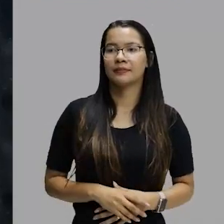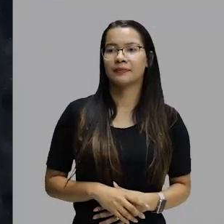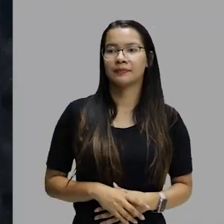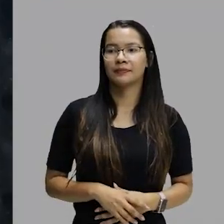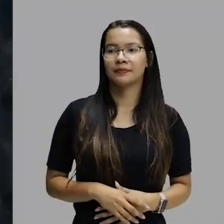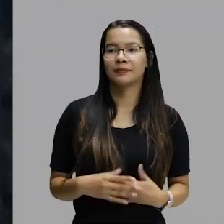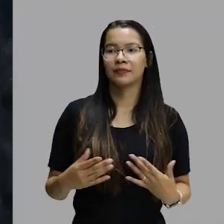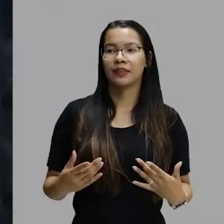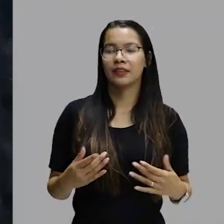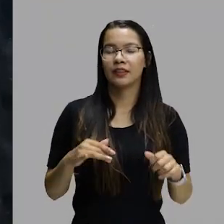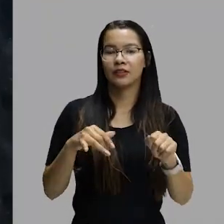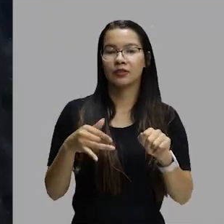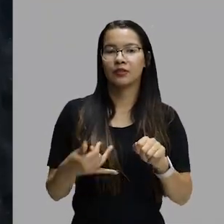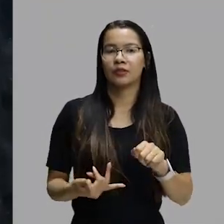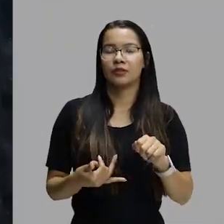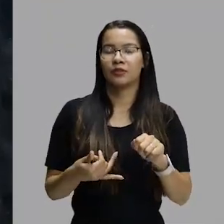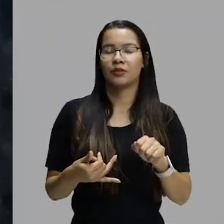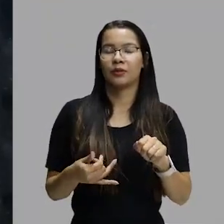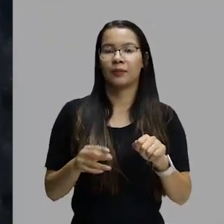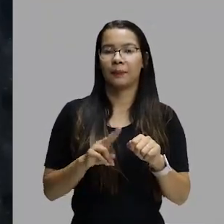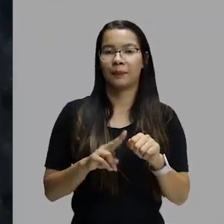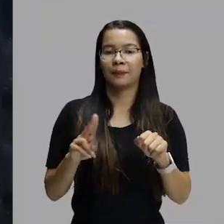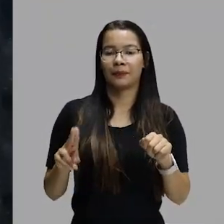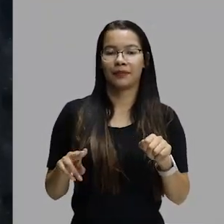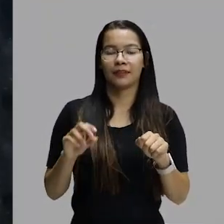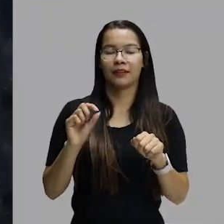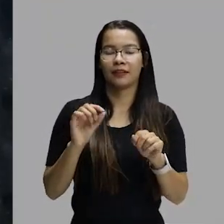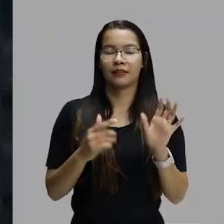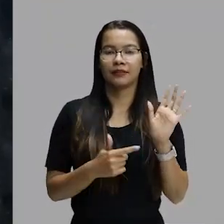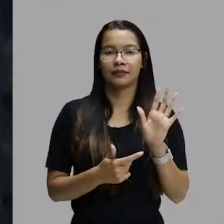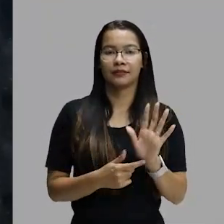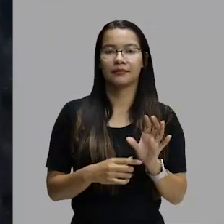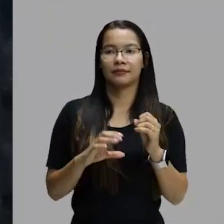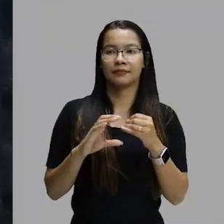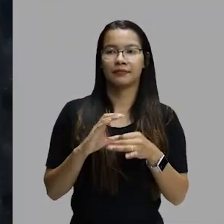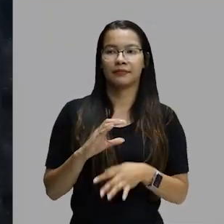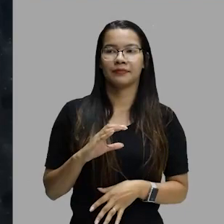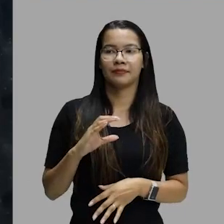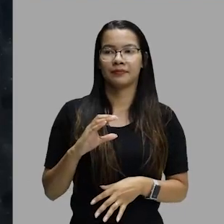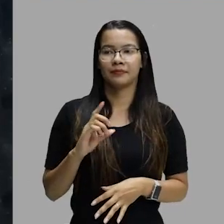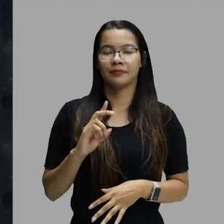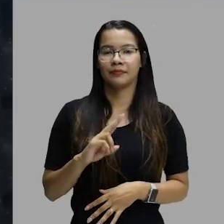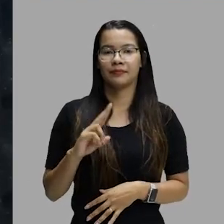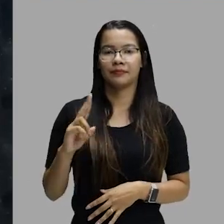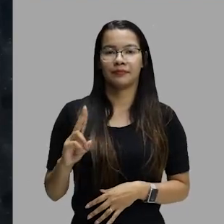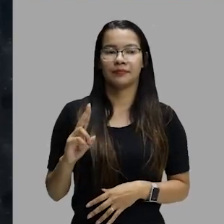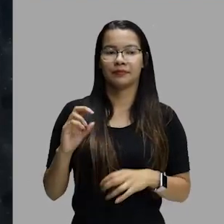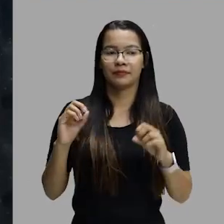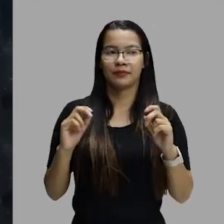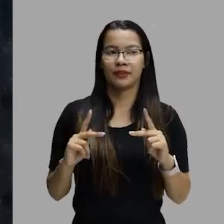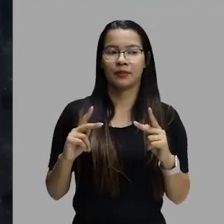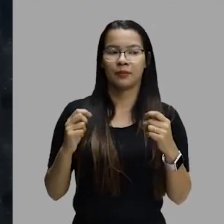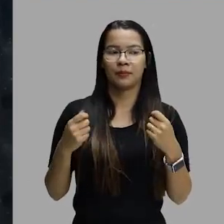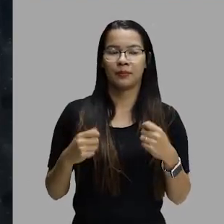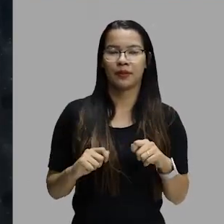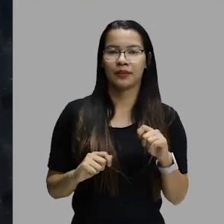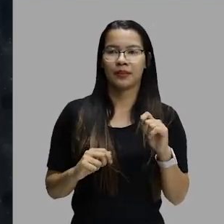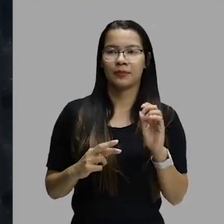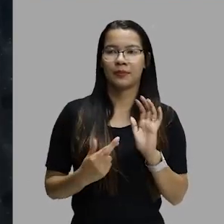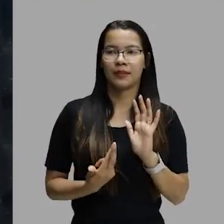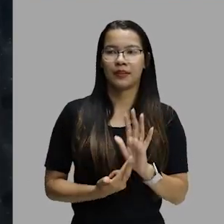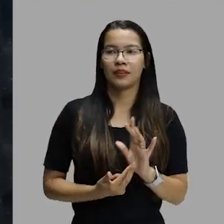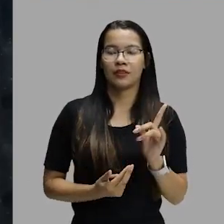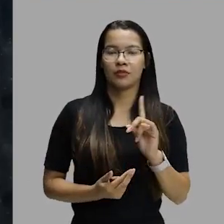tal. E os adjuntos adnominais que vêm caracterizar o nome. Podem ser representados,